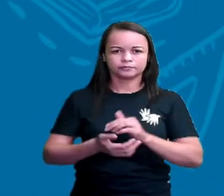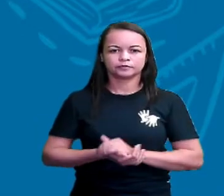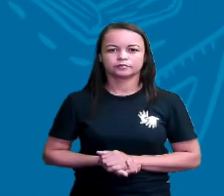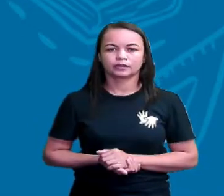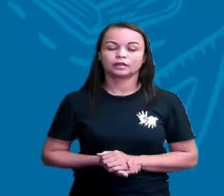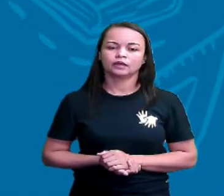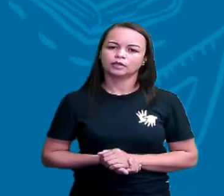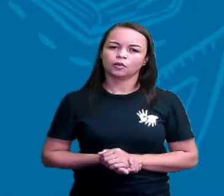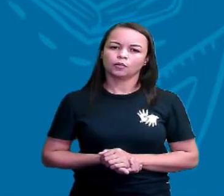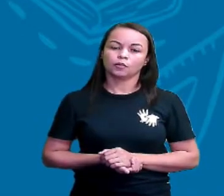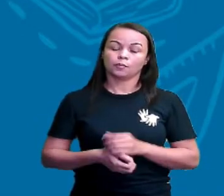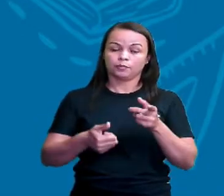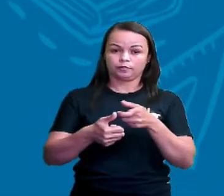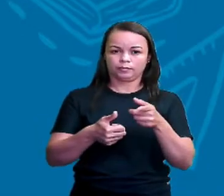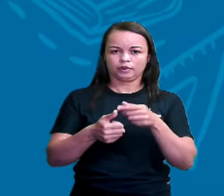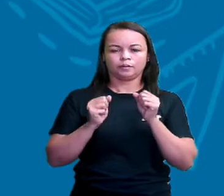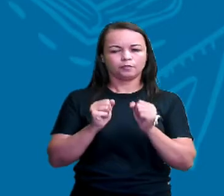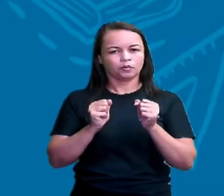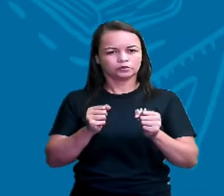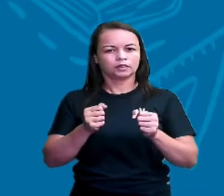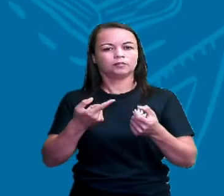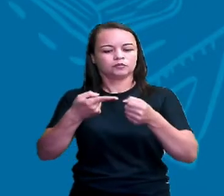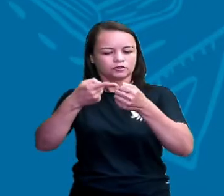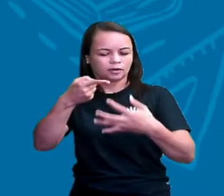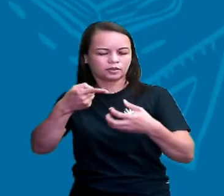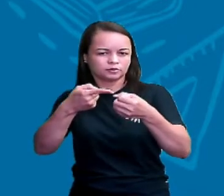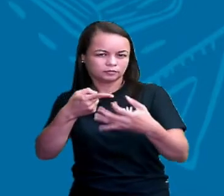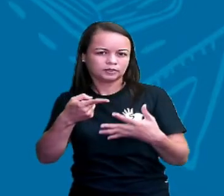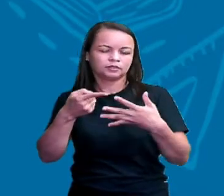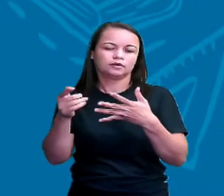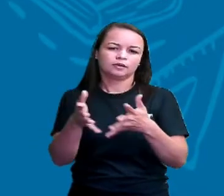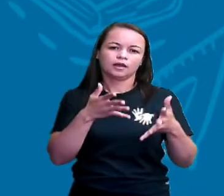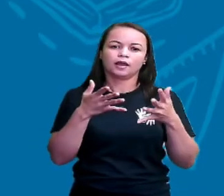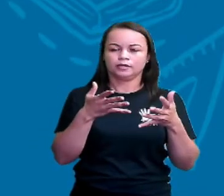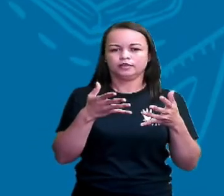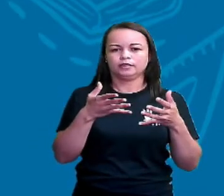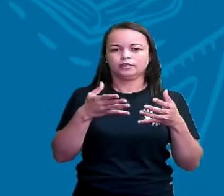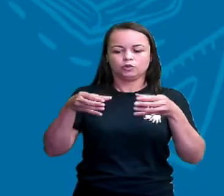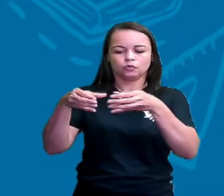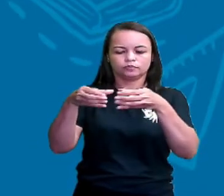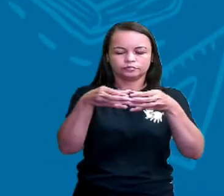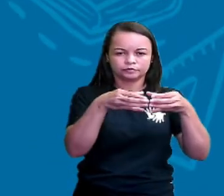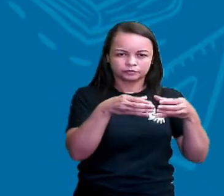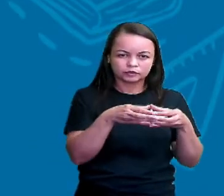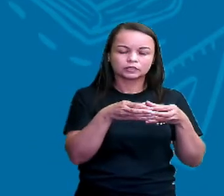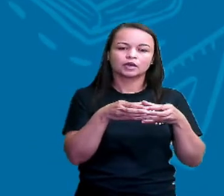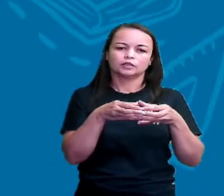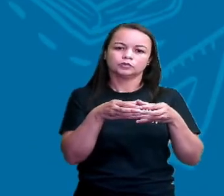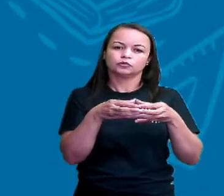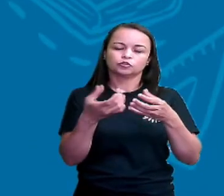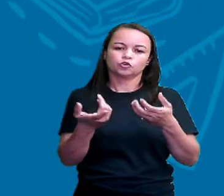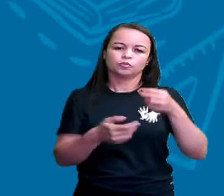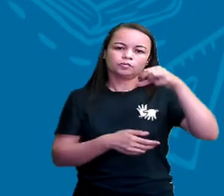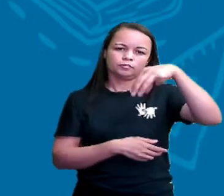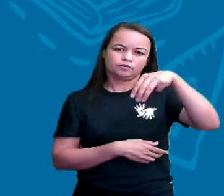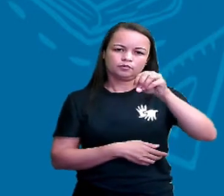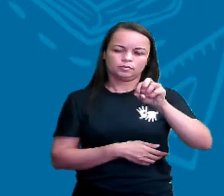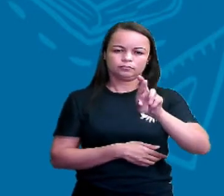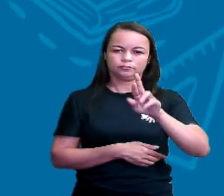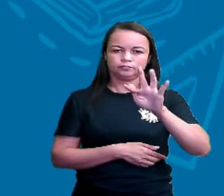podemos classificar os animais e agrupá-los de acordo com as características morfológicas. E eu falei